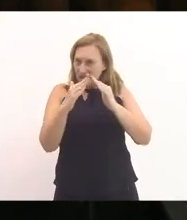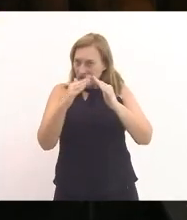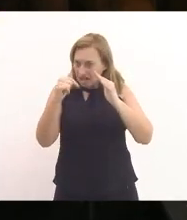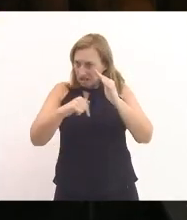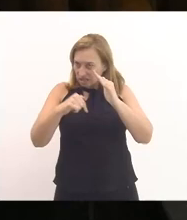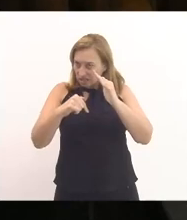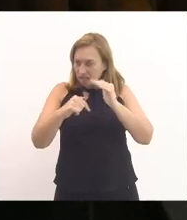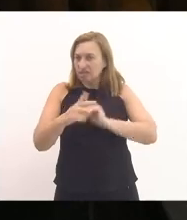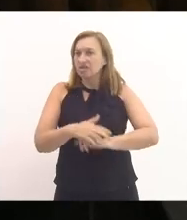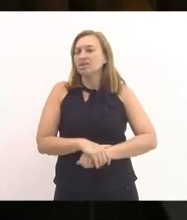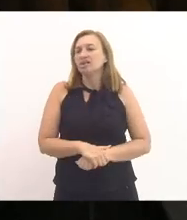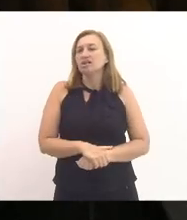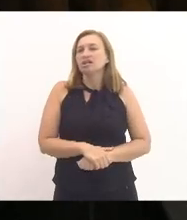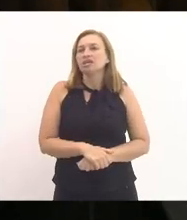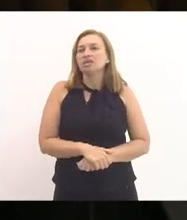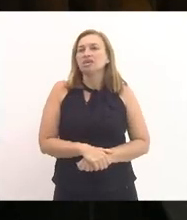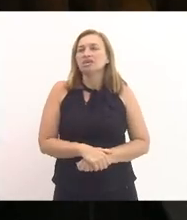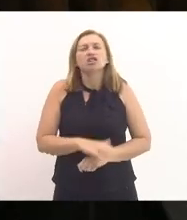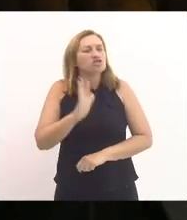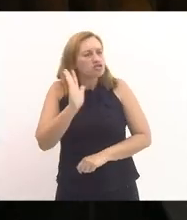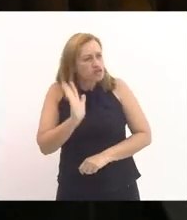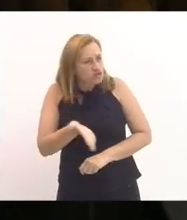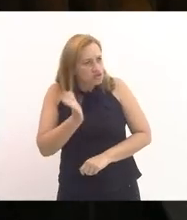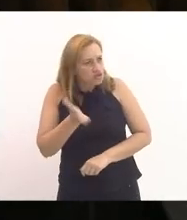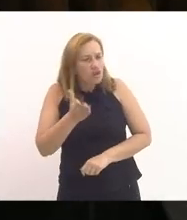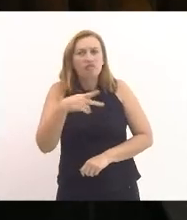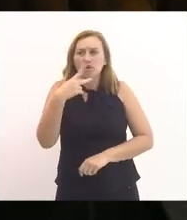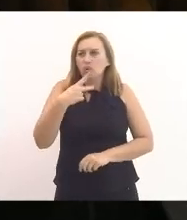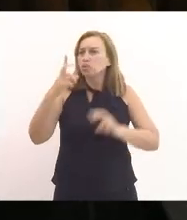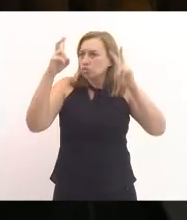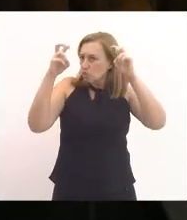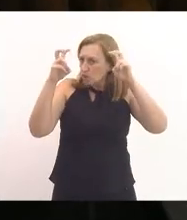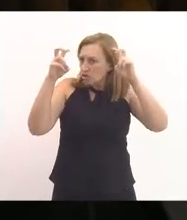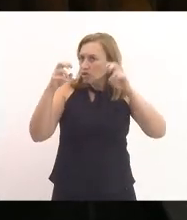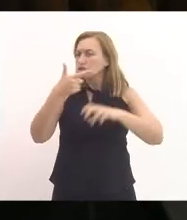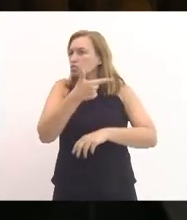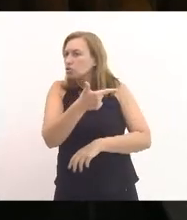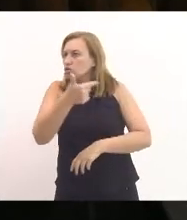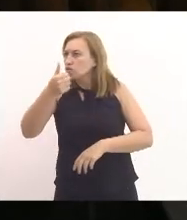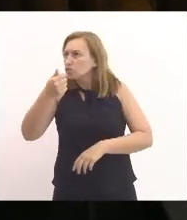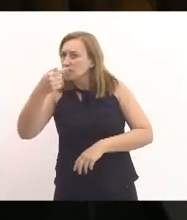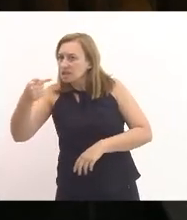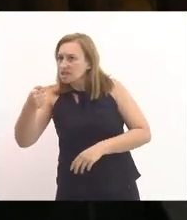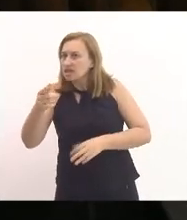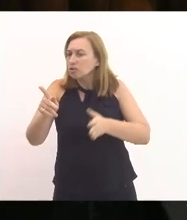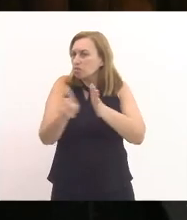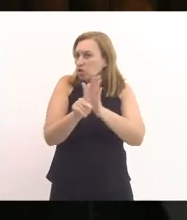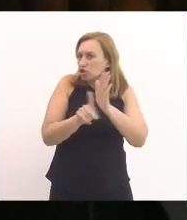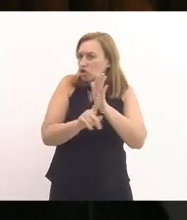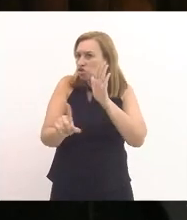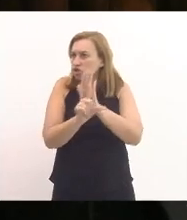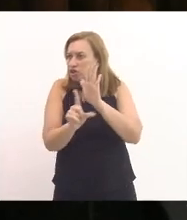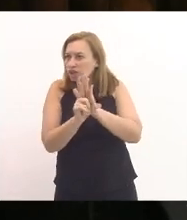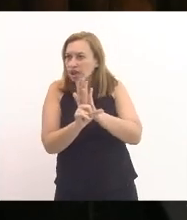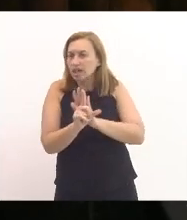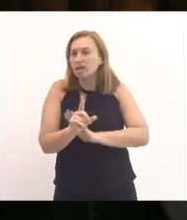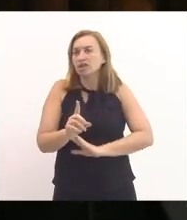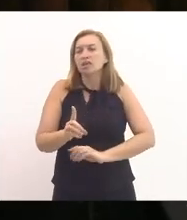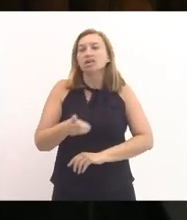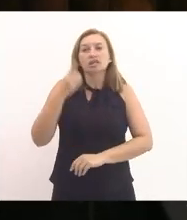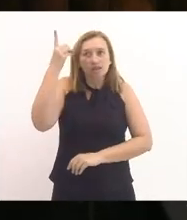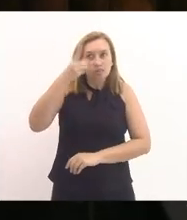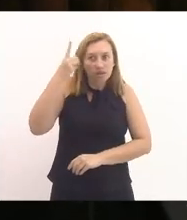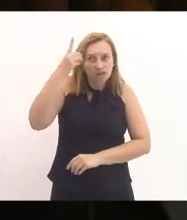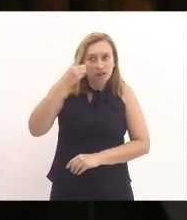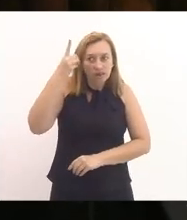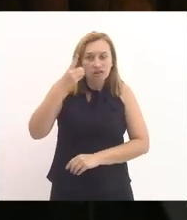esta casa aqui já se debruçou sobre o caso ou não era 2017 um projeto de lei de autoria do